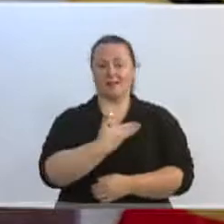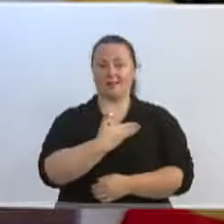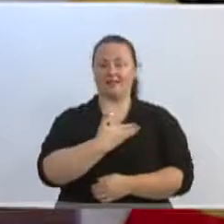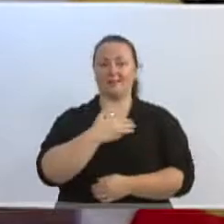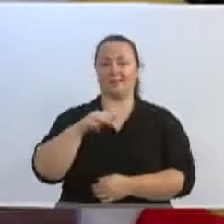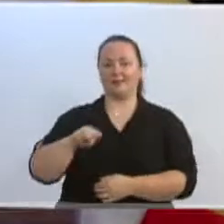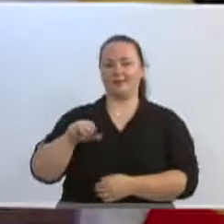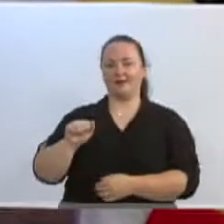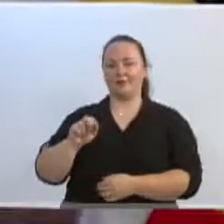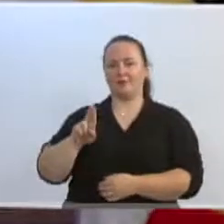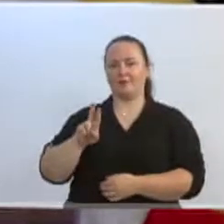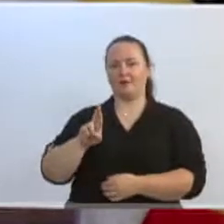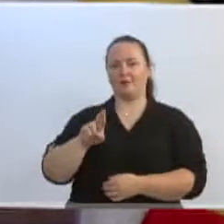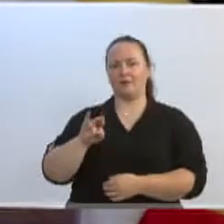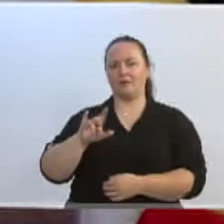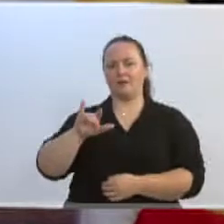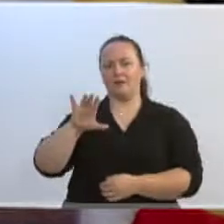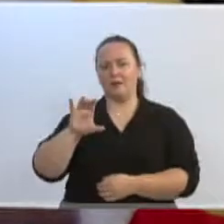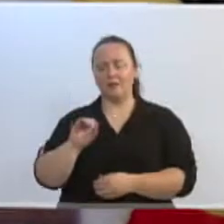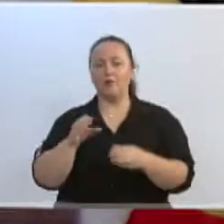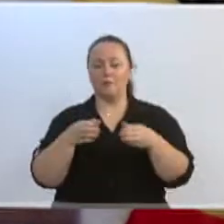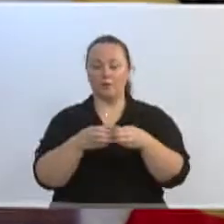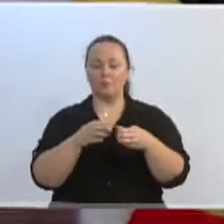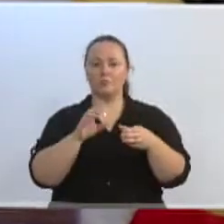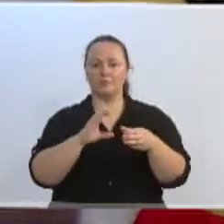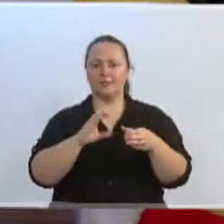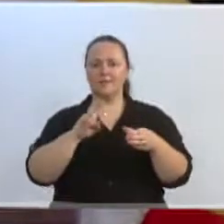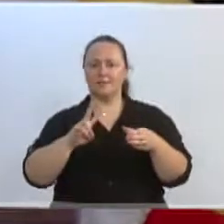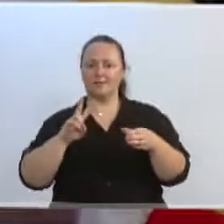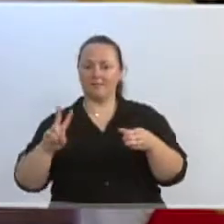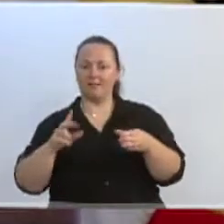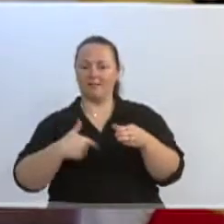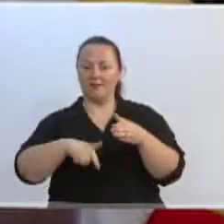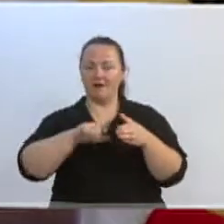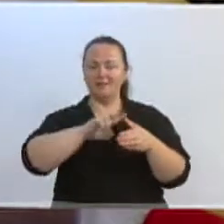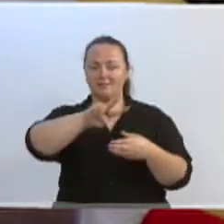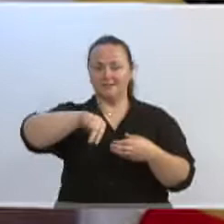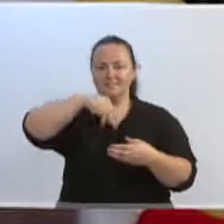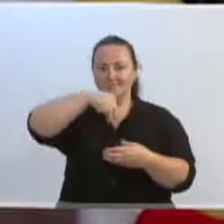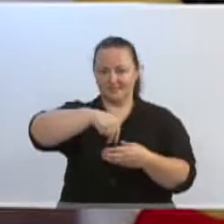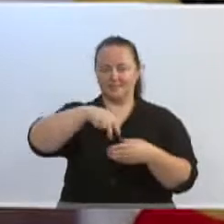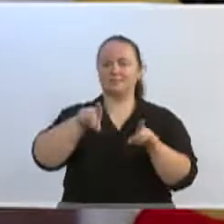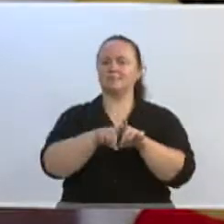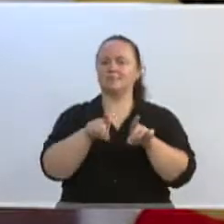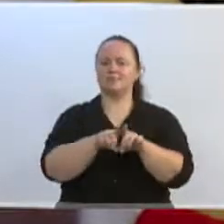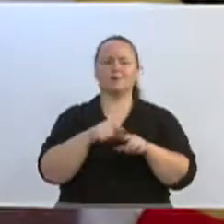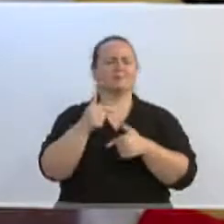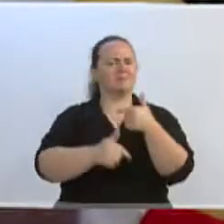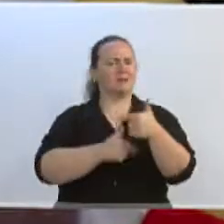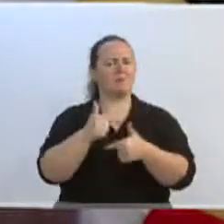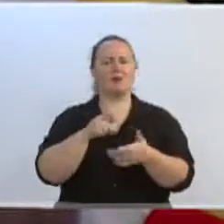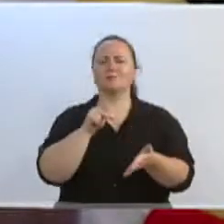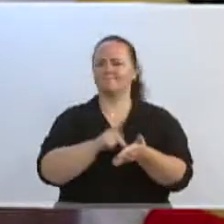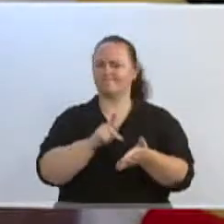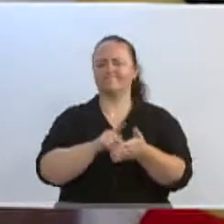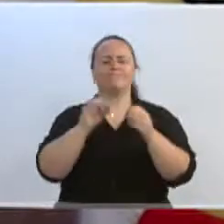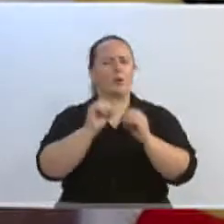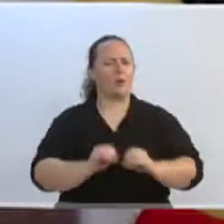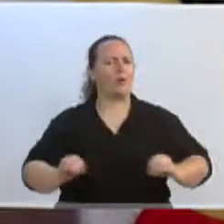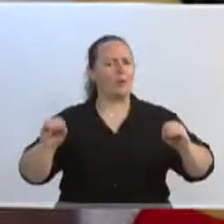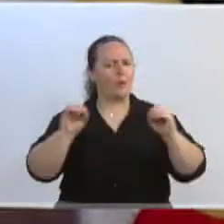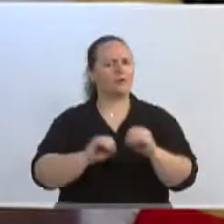carvalho do cvv que fez parte dessa casa e tem feito um ótimo trabalho como voluntário